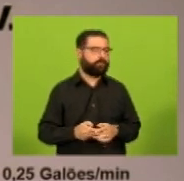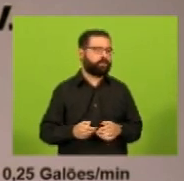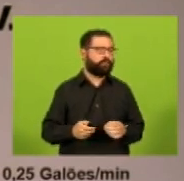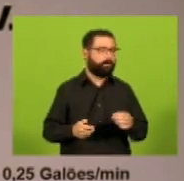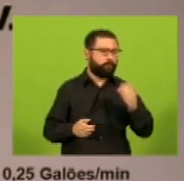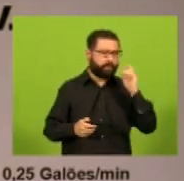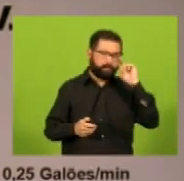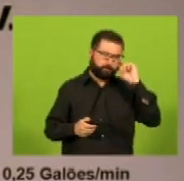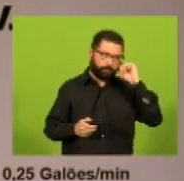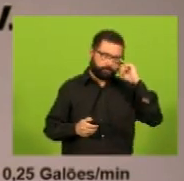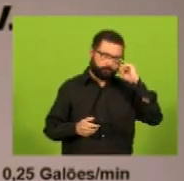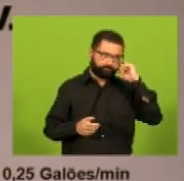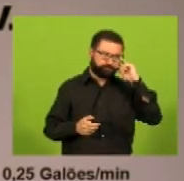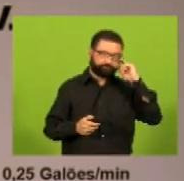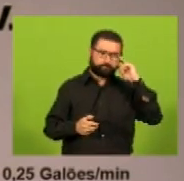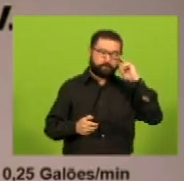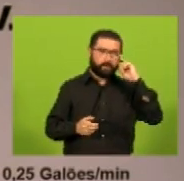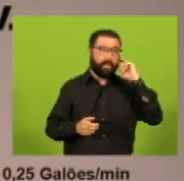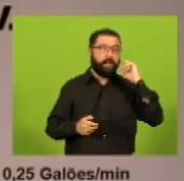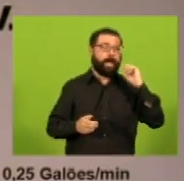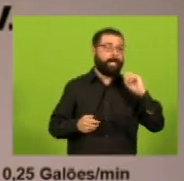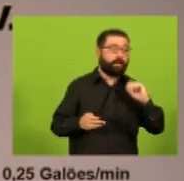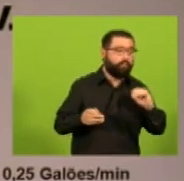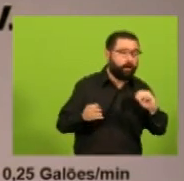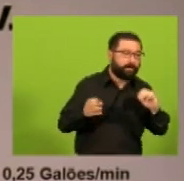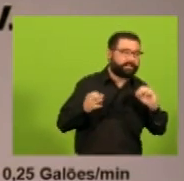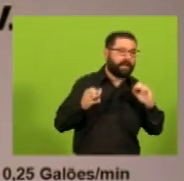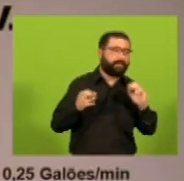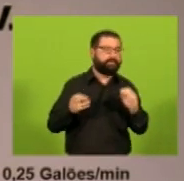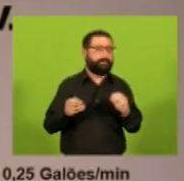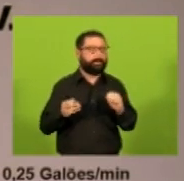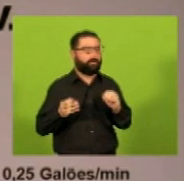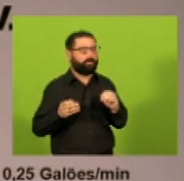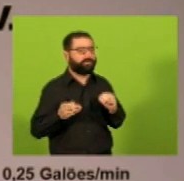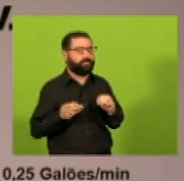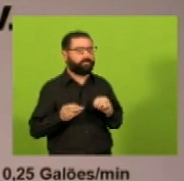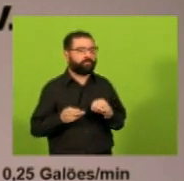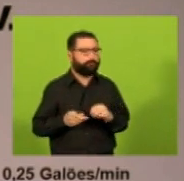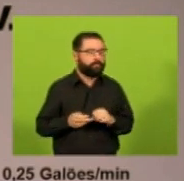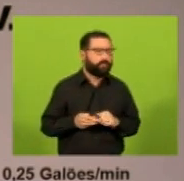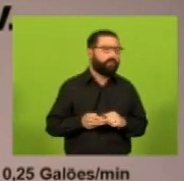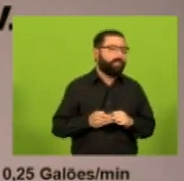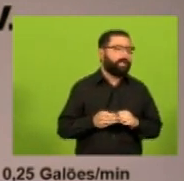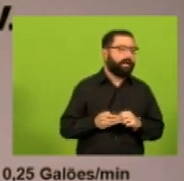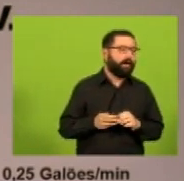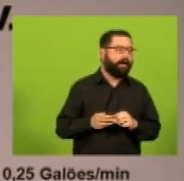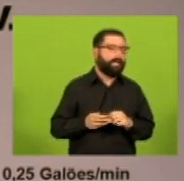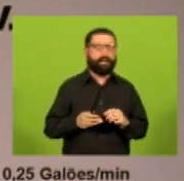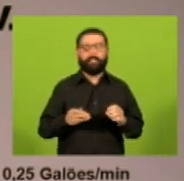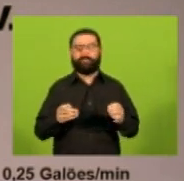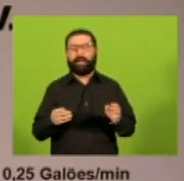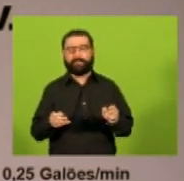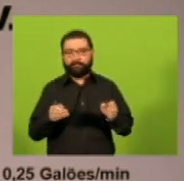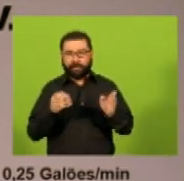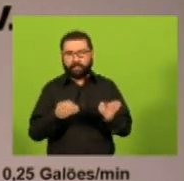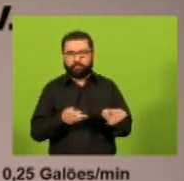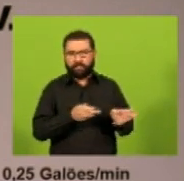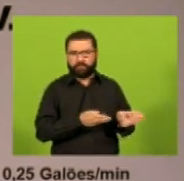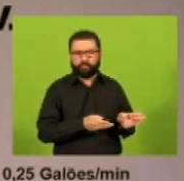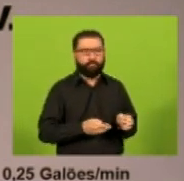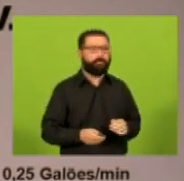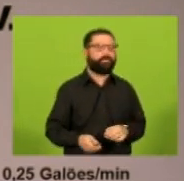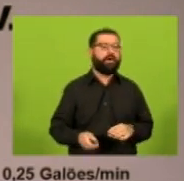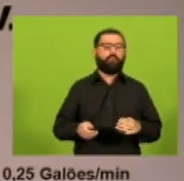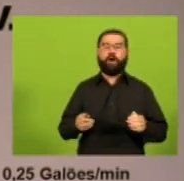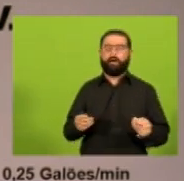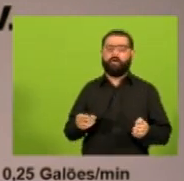Nas lojas que vocês forem comprar esses bicos. Então, como que segue esse padrão? É o seguinte, ele vai estar falando